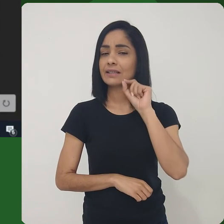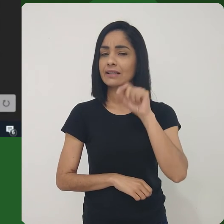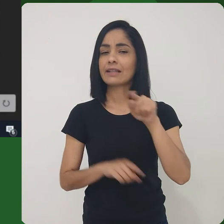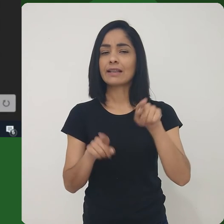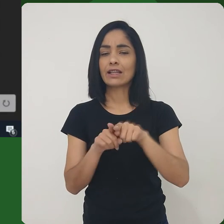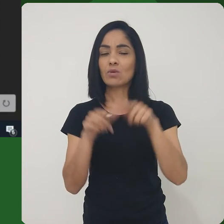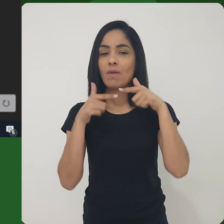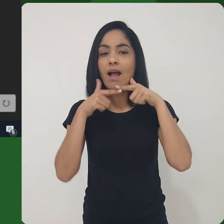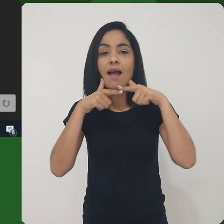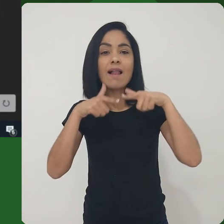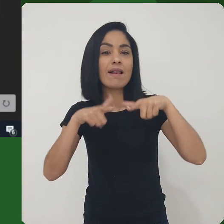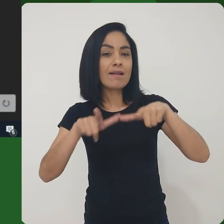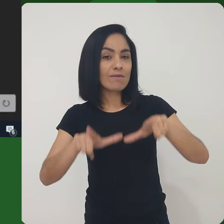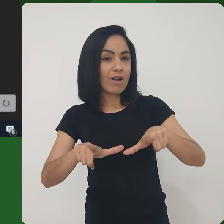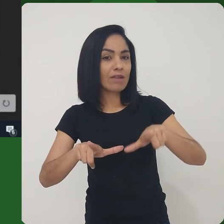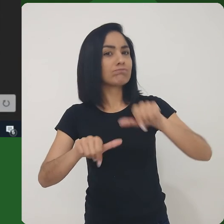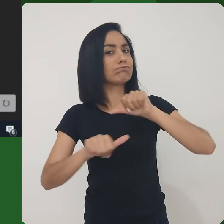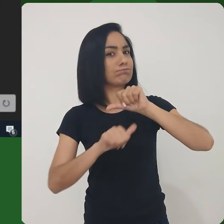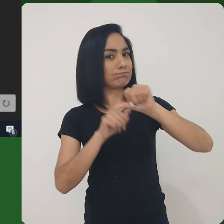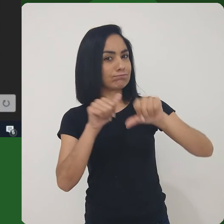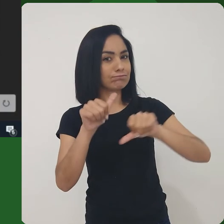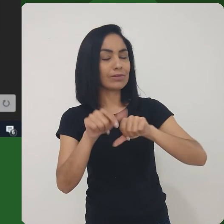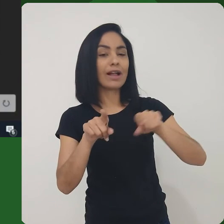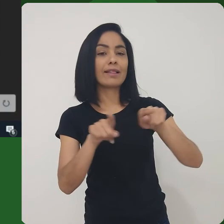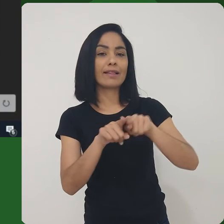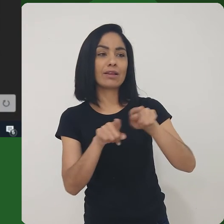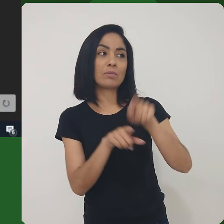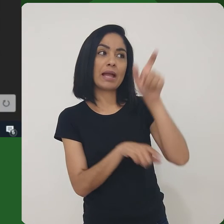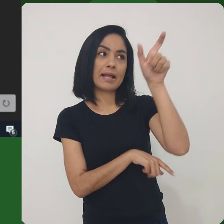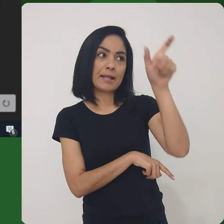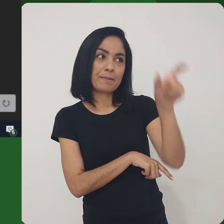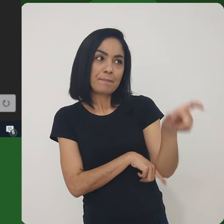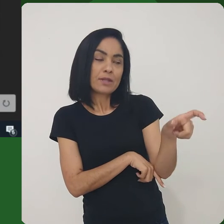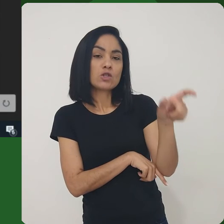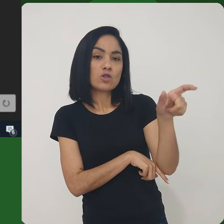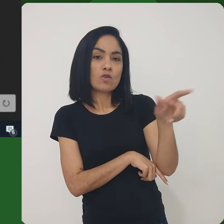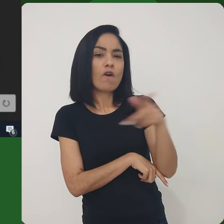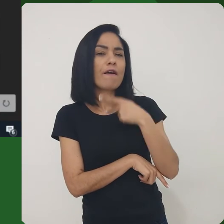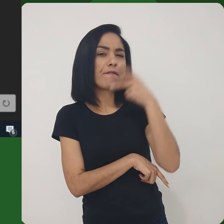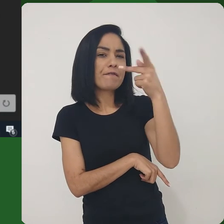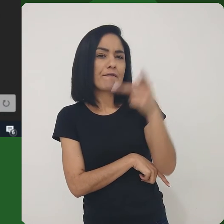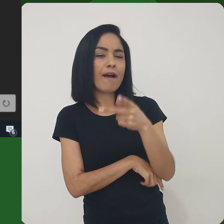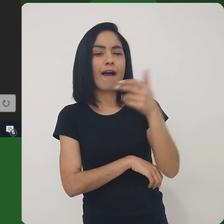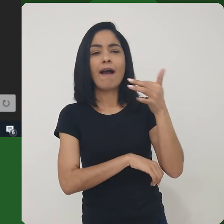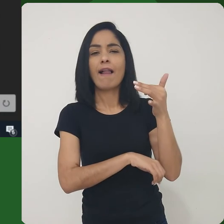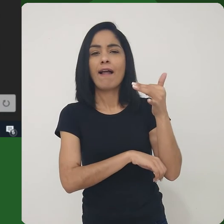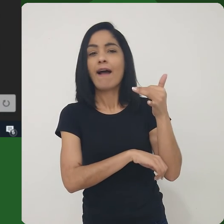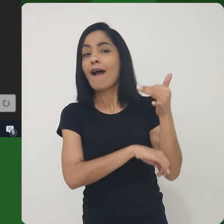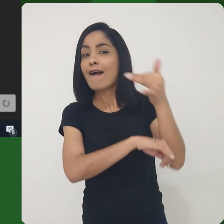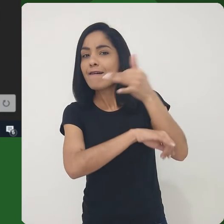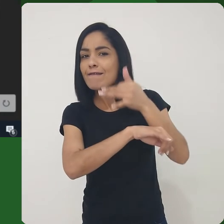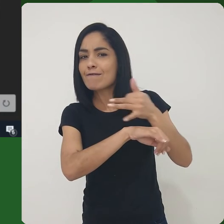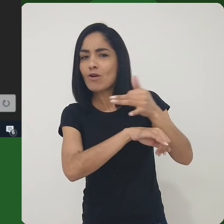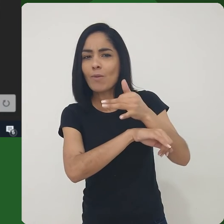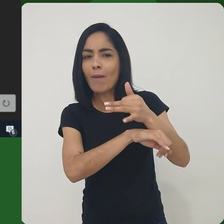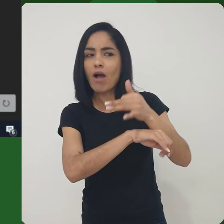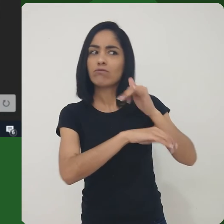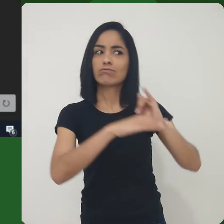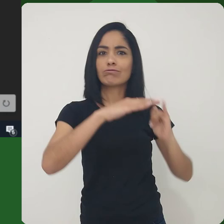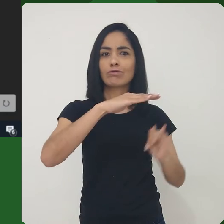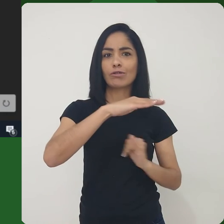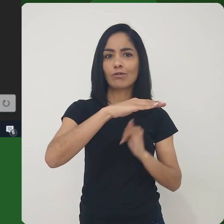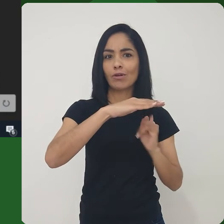a linguagem também vai ter que mudar. Vocês vão ter que, as pessoas vão falar aqui de uma maneira informal, vocês vão ter que